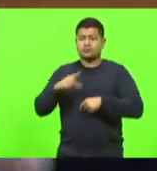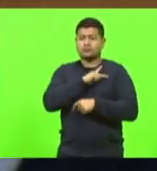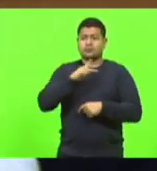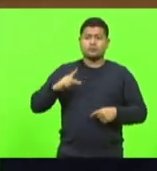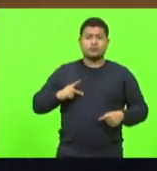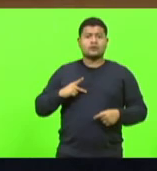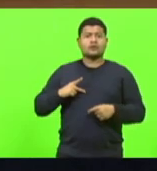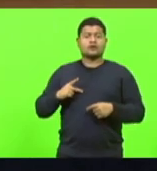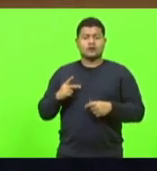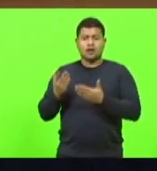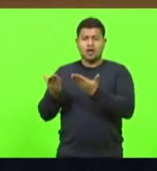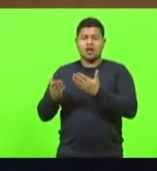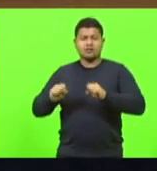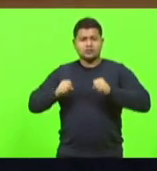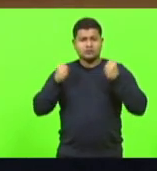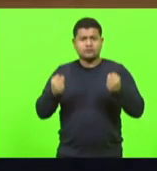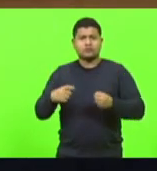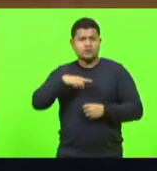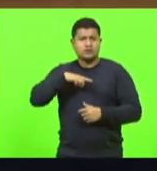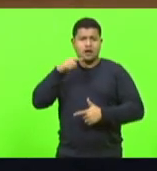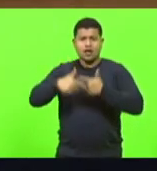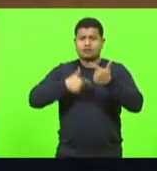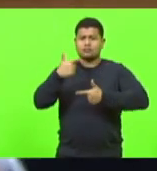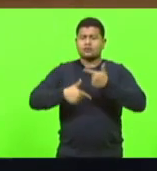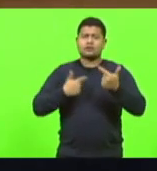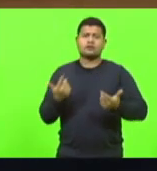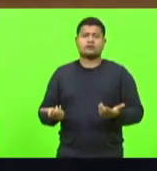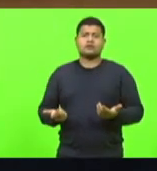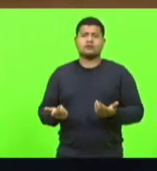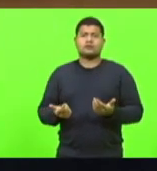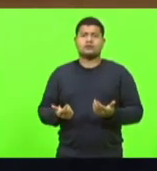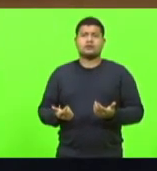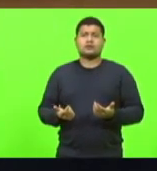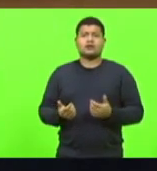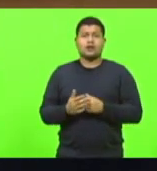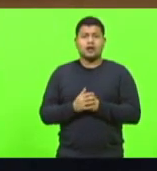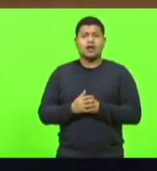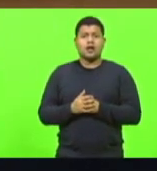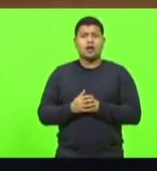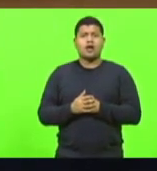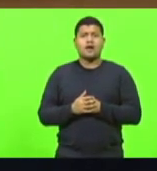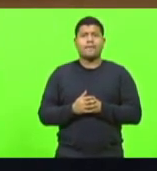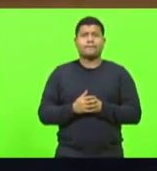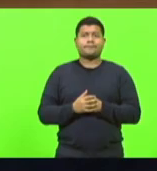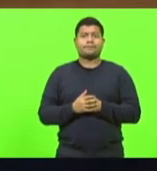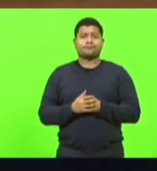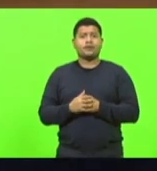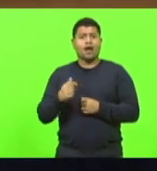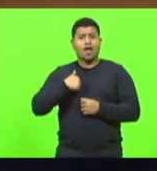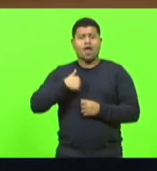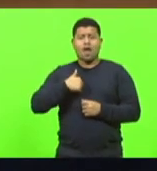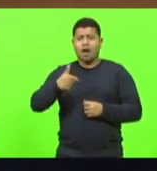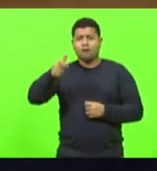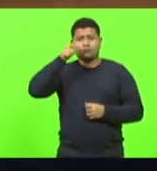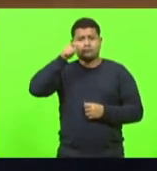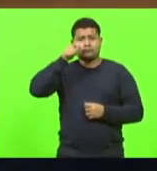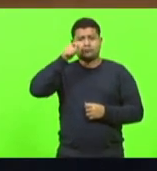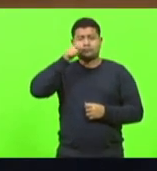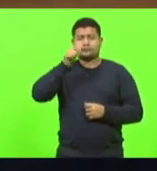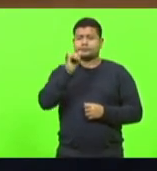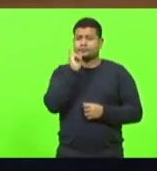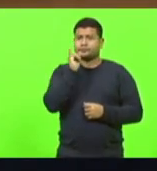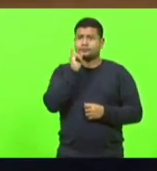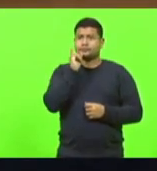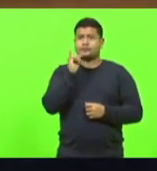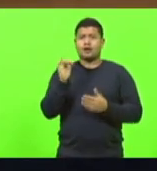serviço público de qualidade também eu já pude parecer acompanhar por